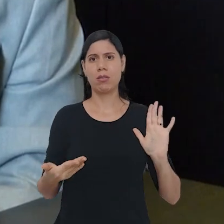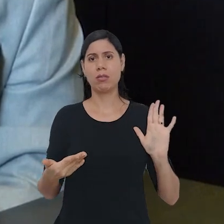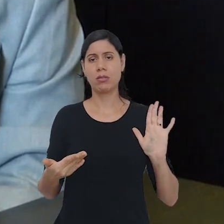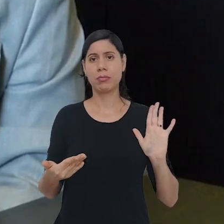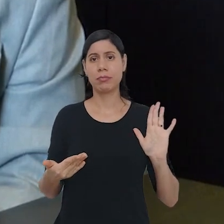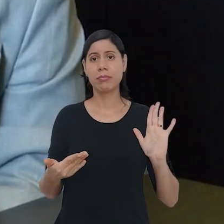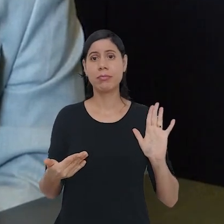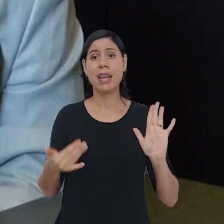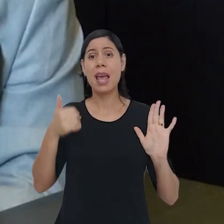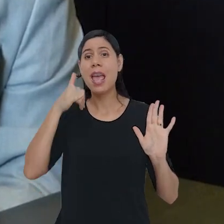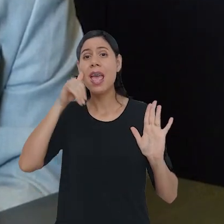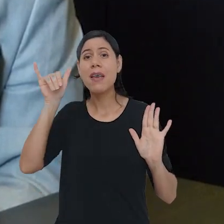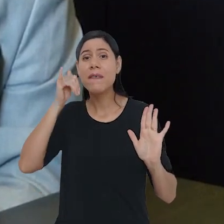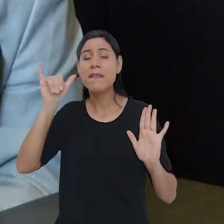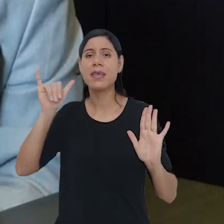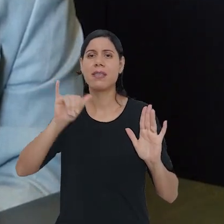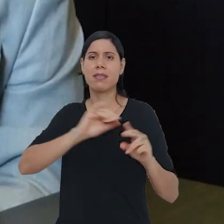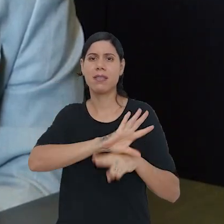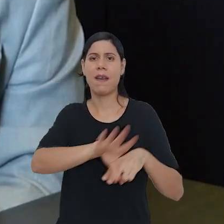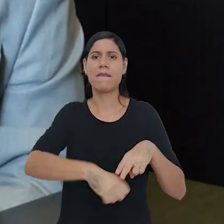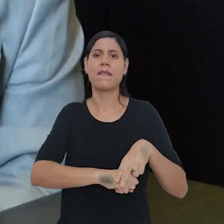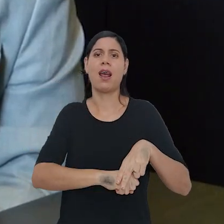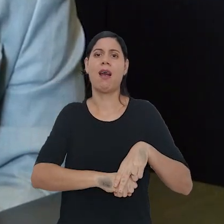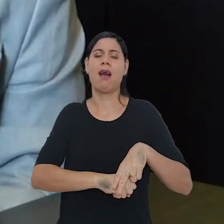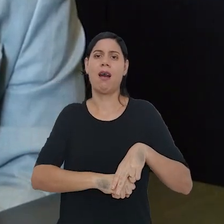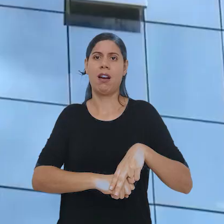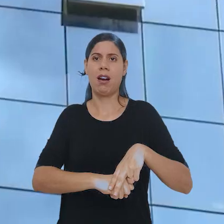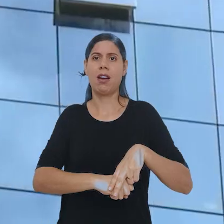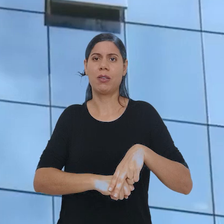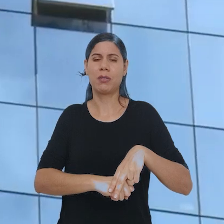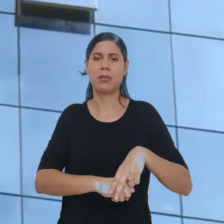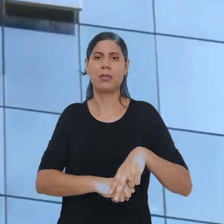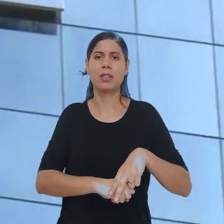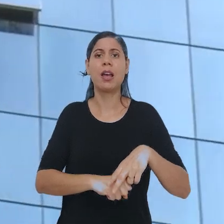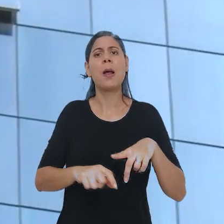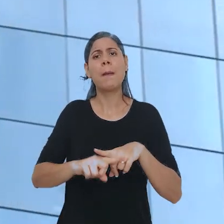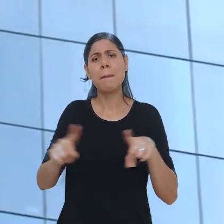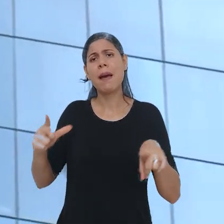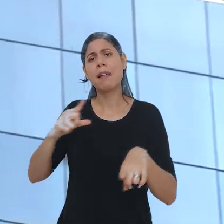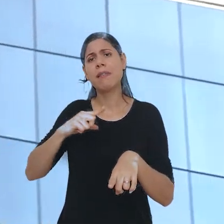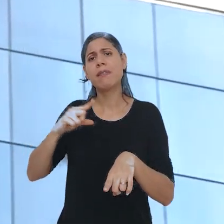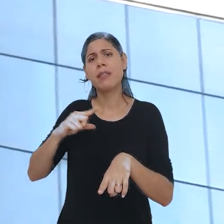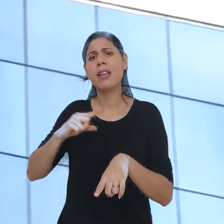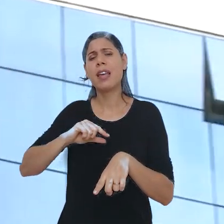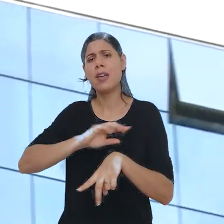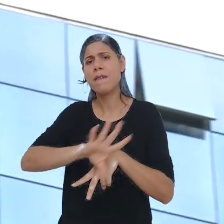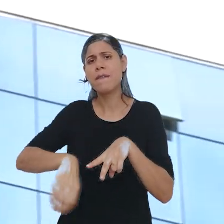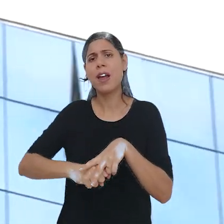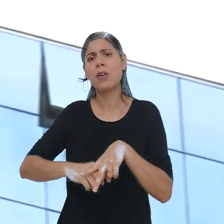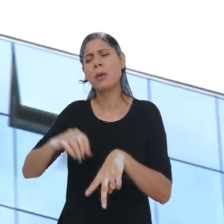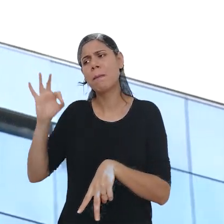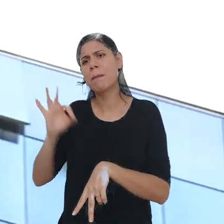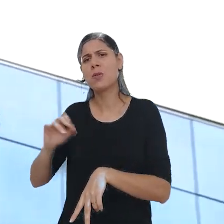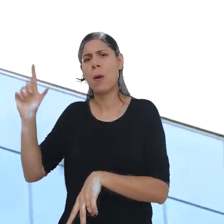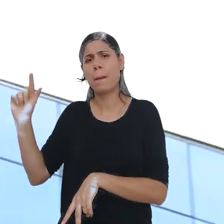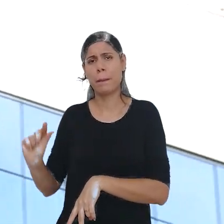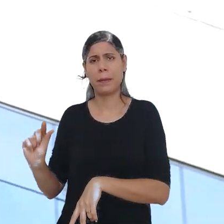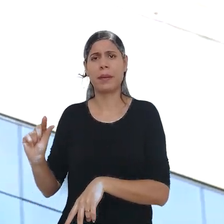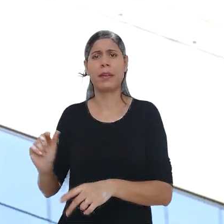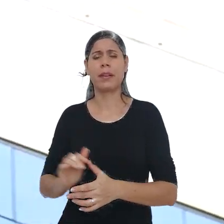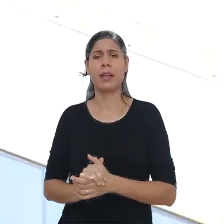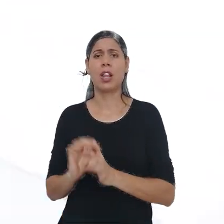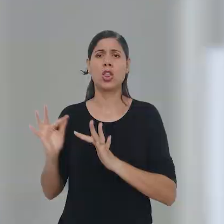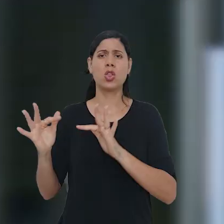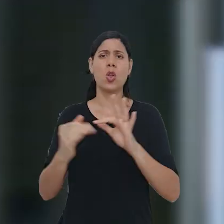INSS, em especial, como fraudadores, que essa é uma grande questão hoje da nossa legislação previdenciária. Ela é feita para